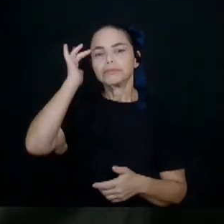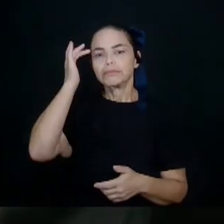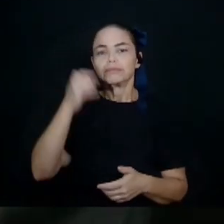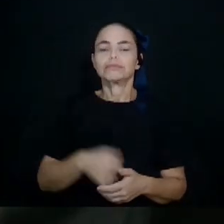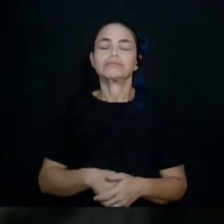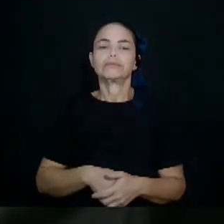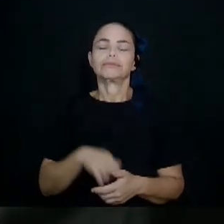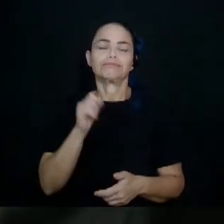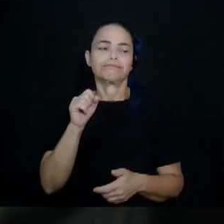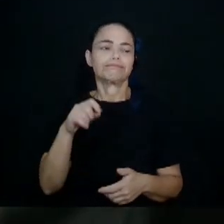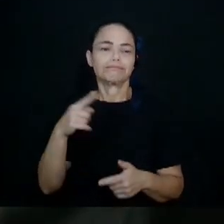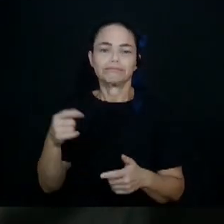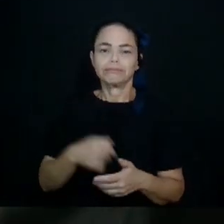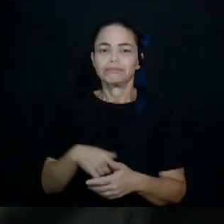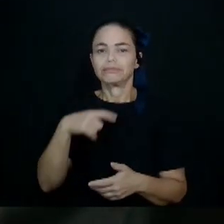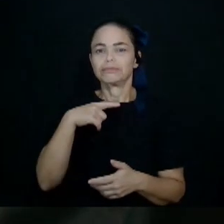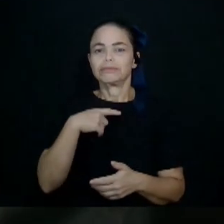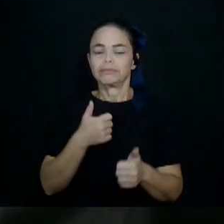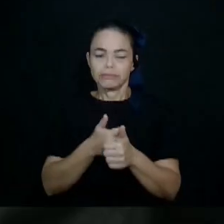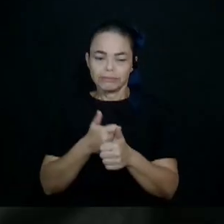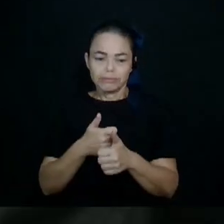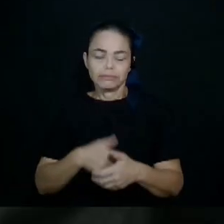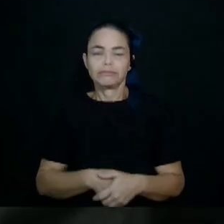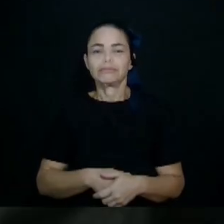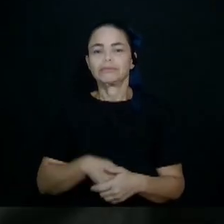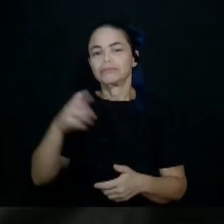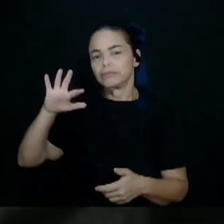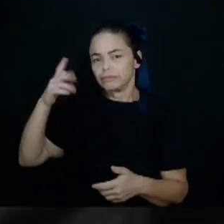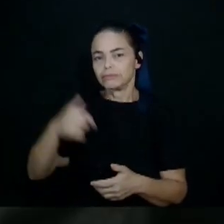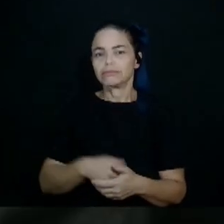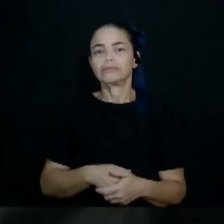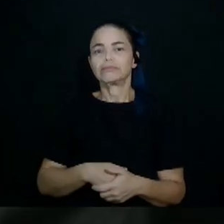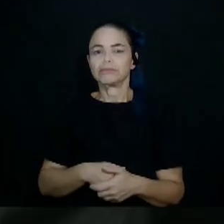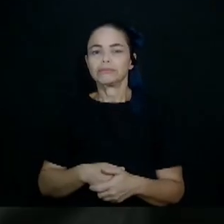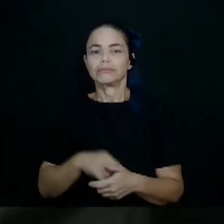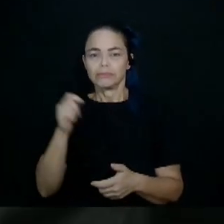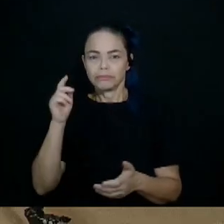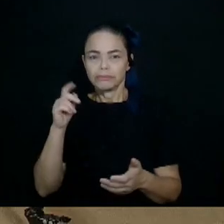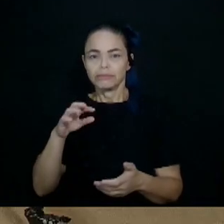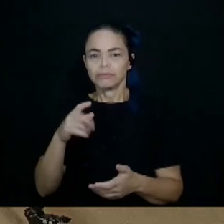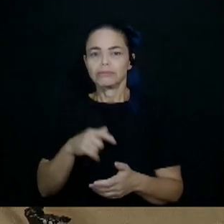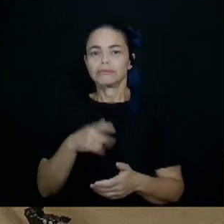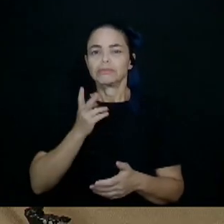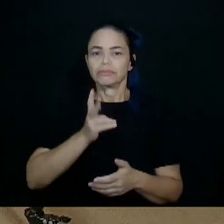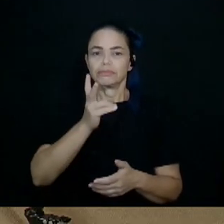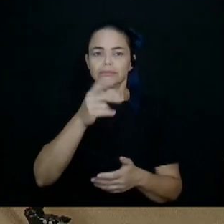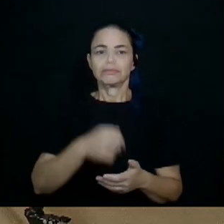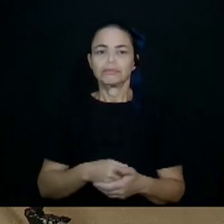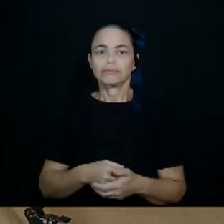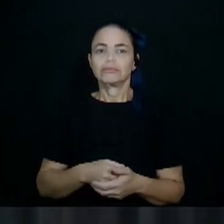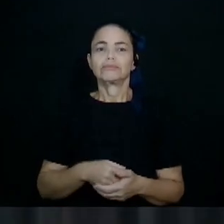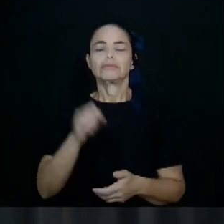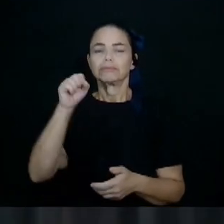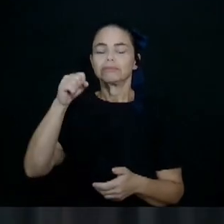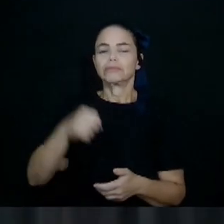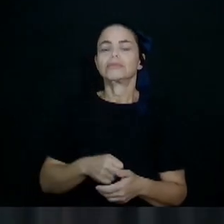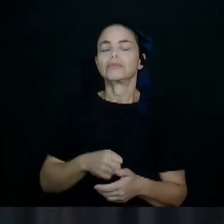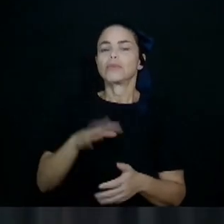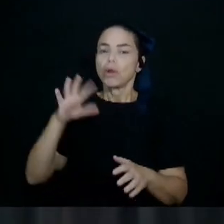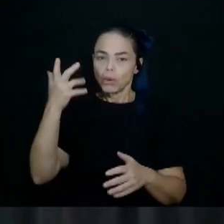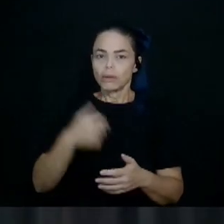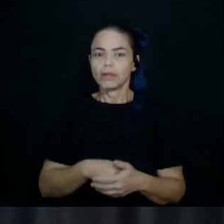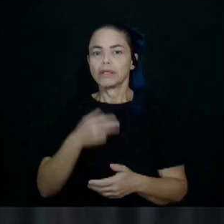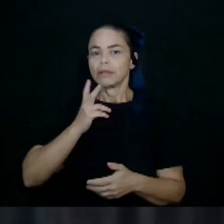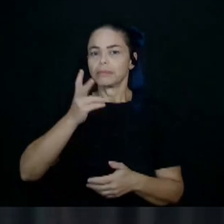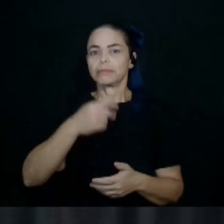né? Será que tem perto da gente? Será que isso acontece? Acontece com mais frequência do que a gente imagina, Daiane? Sim, Rúbia, sim. Acontece